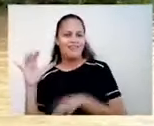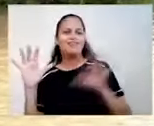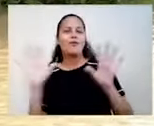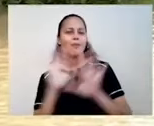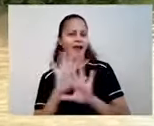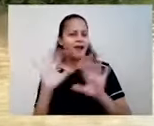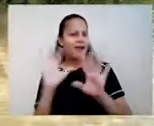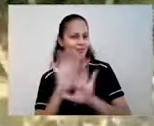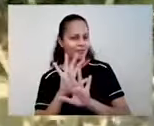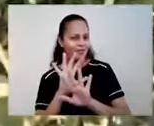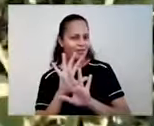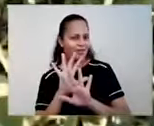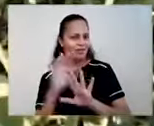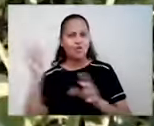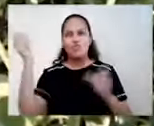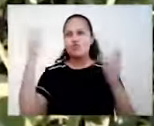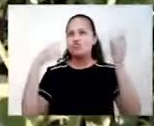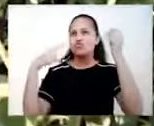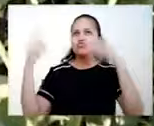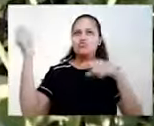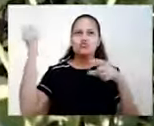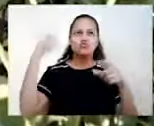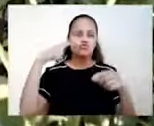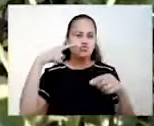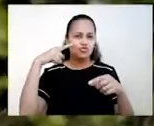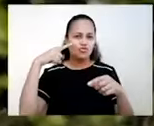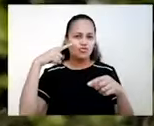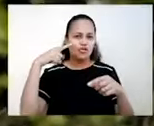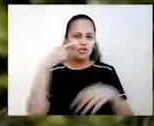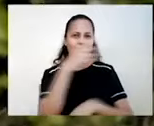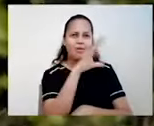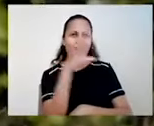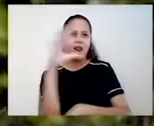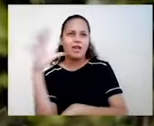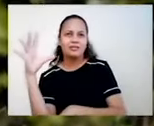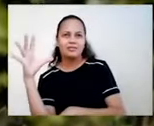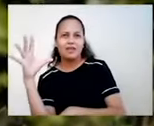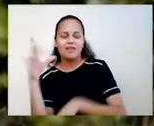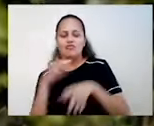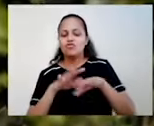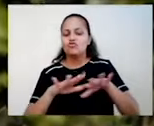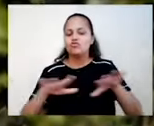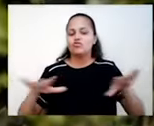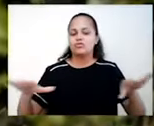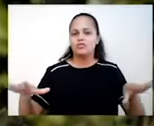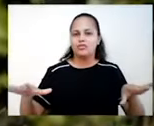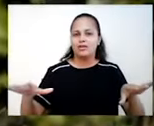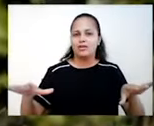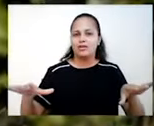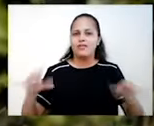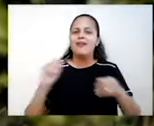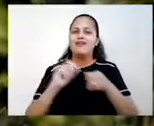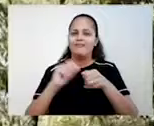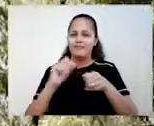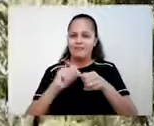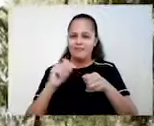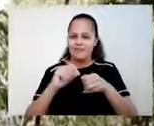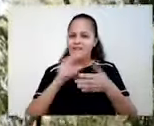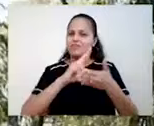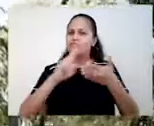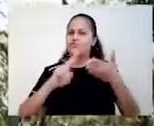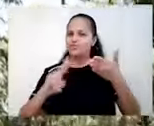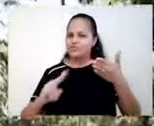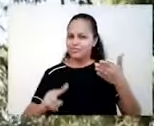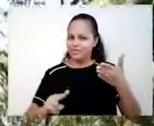ótima camuflagem. Os raios de sol que passam pelas copas das árvores e chegam até o chão da floresta formam